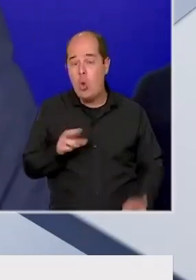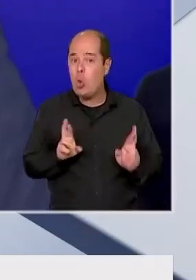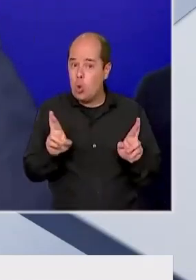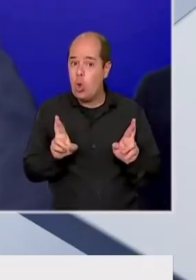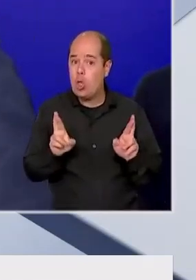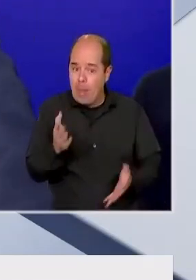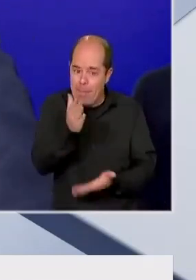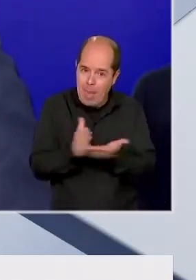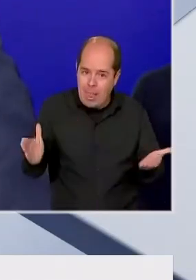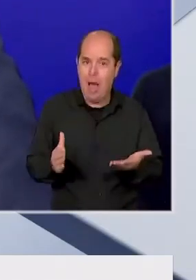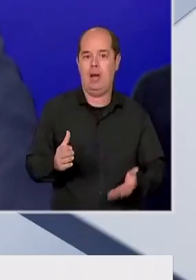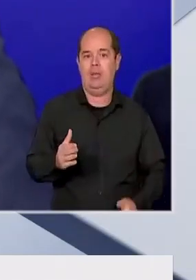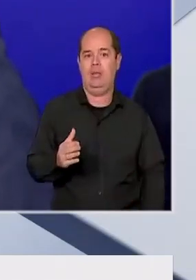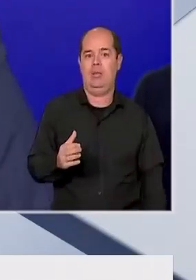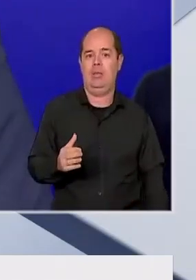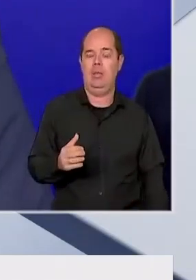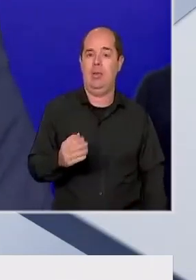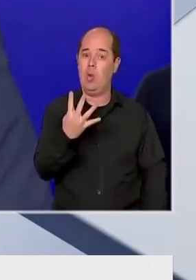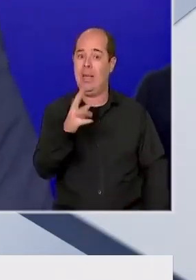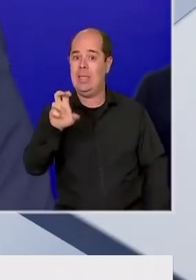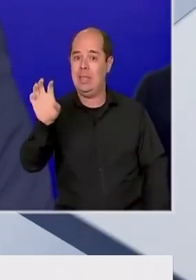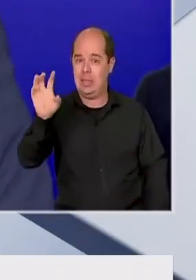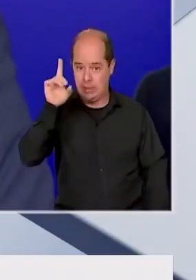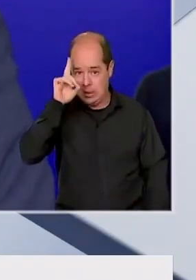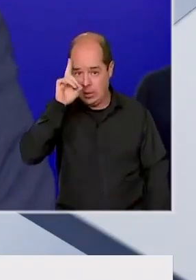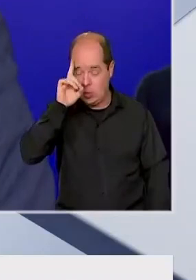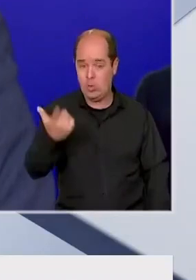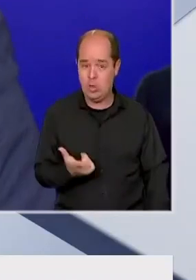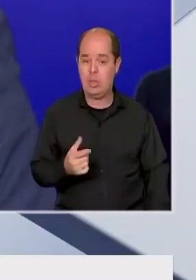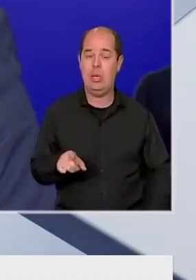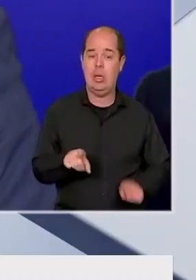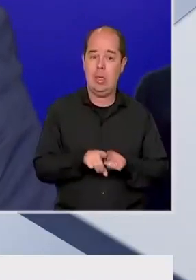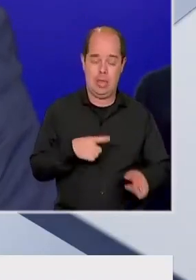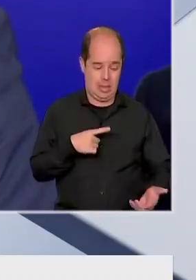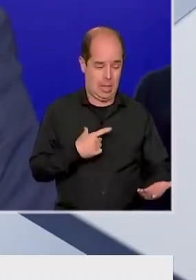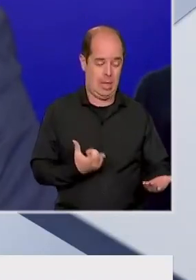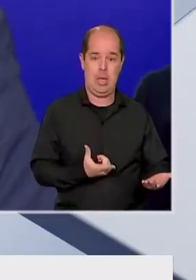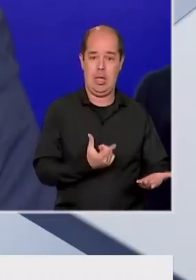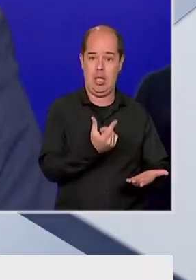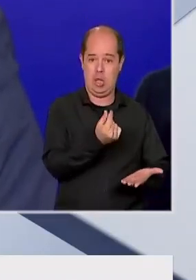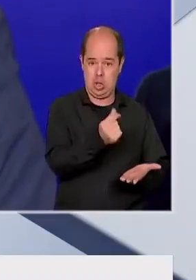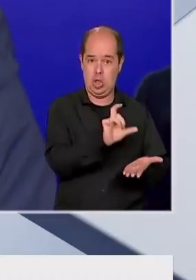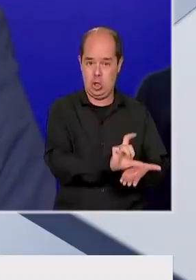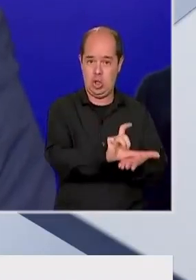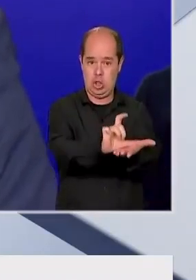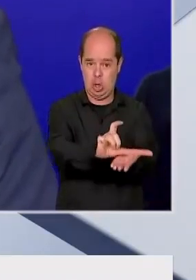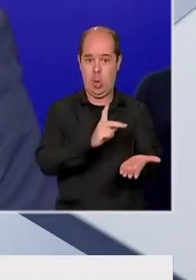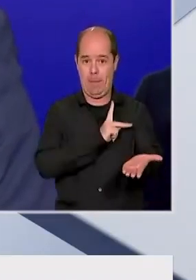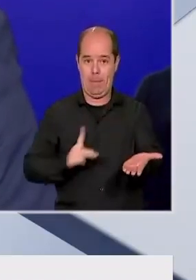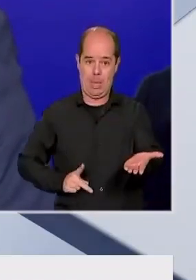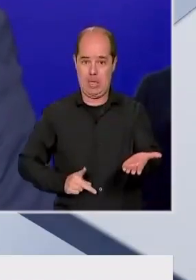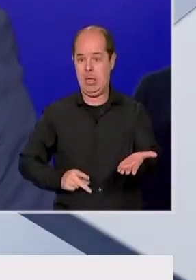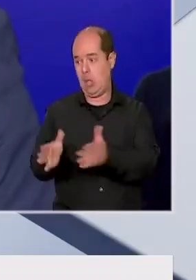tem data para acabar e o que se cobra do governo federal é uma política de estado voltada pra segurança pública isso de alguma forma